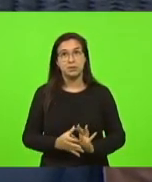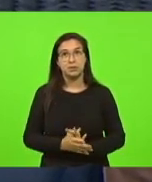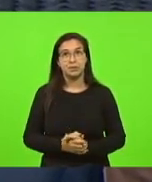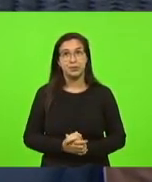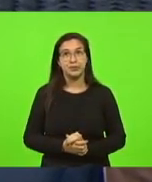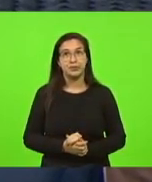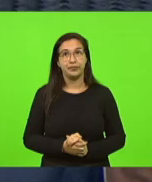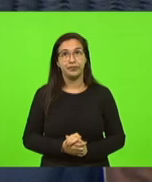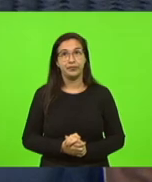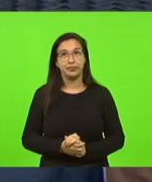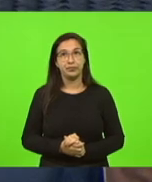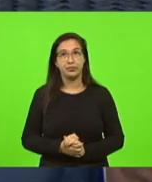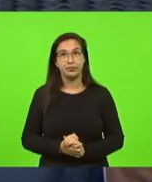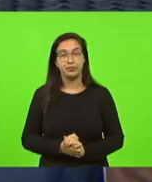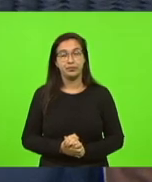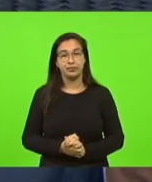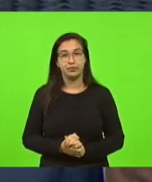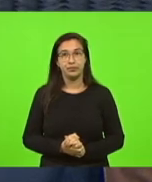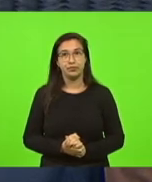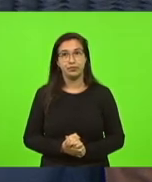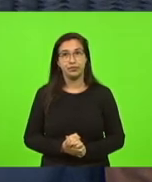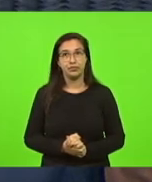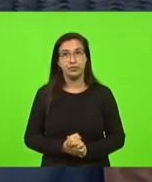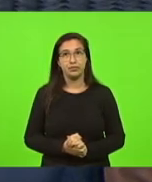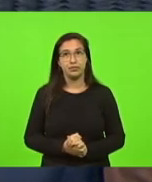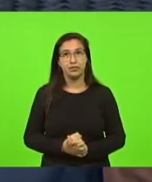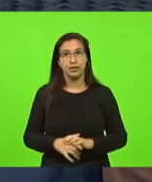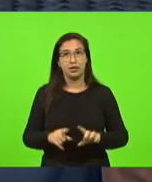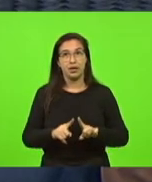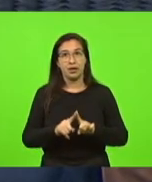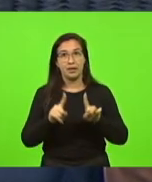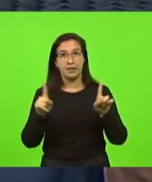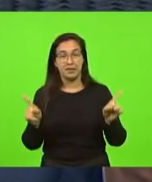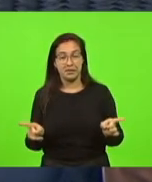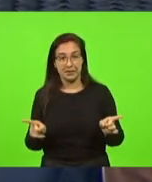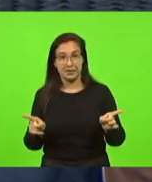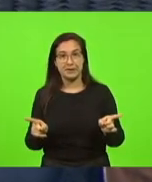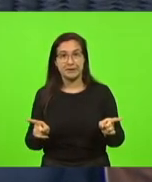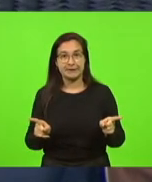menor sombra de dúvida disso. Mas